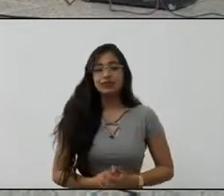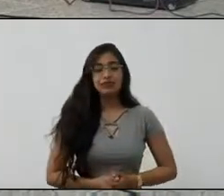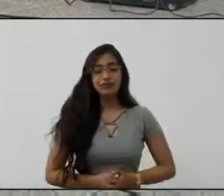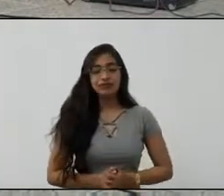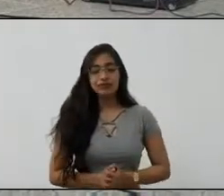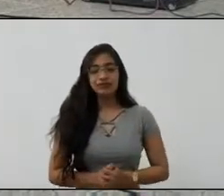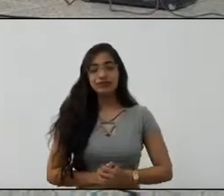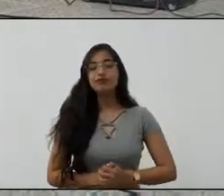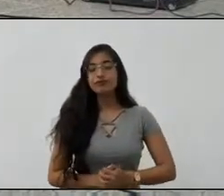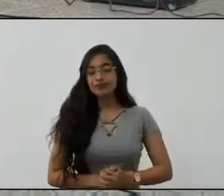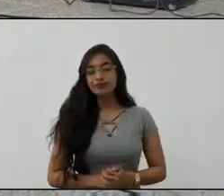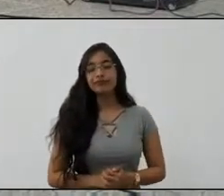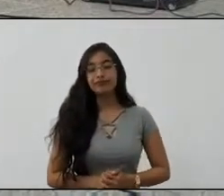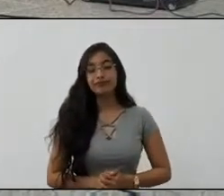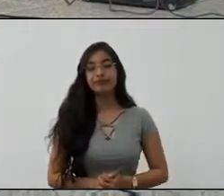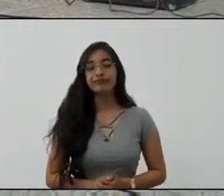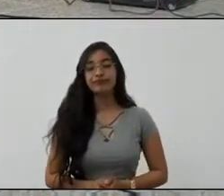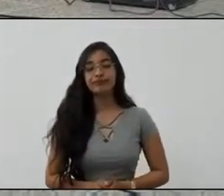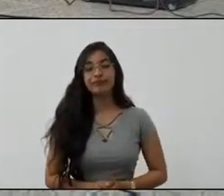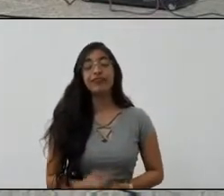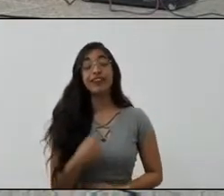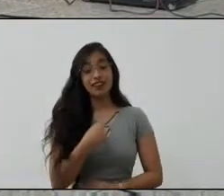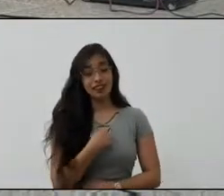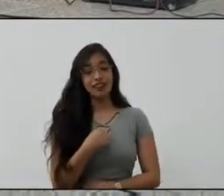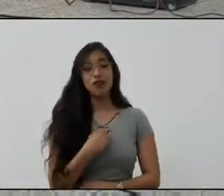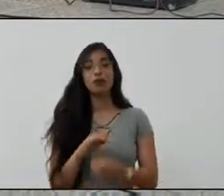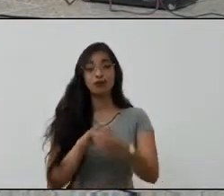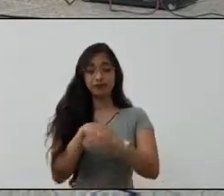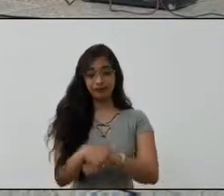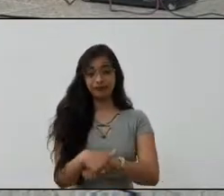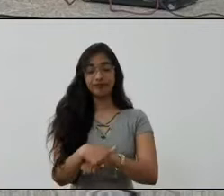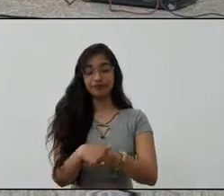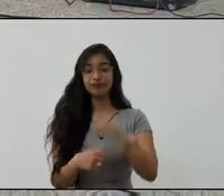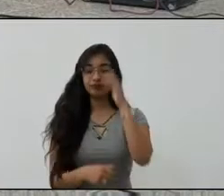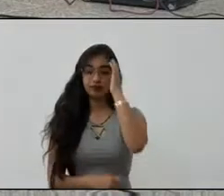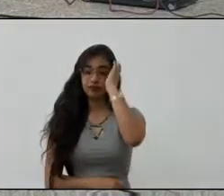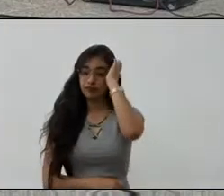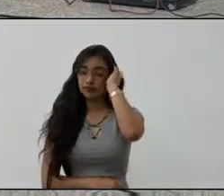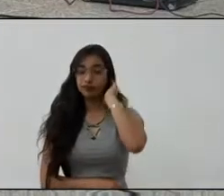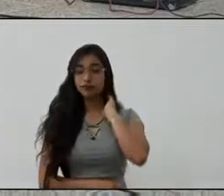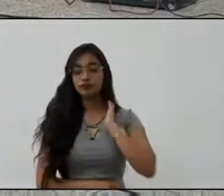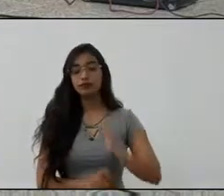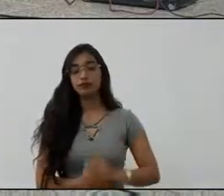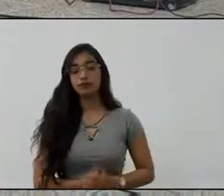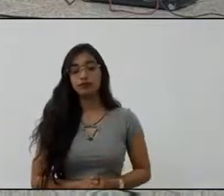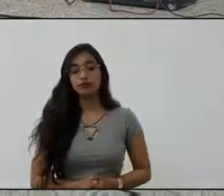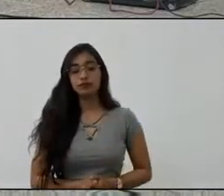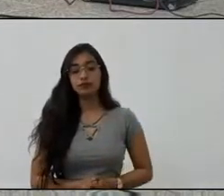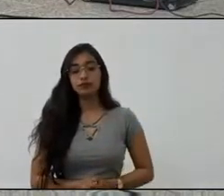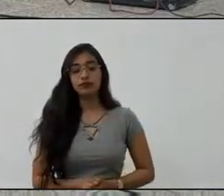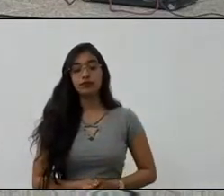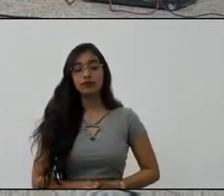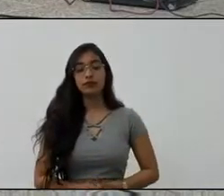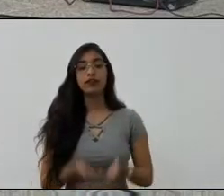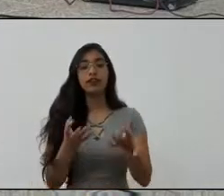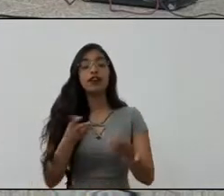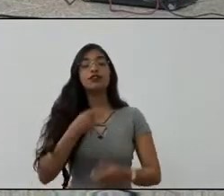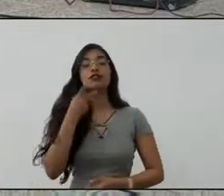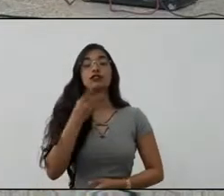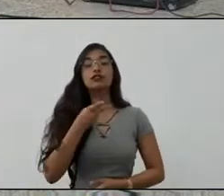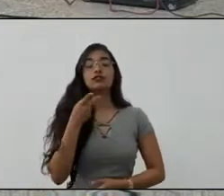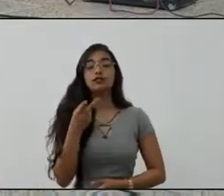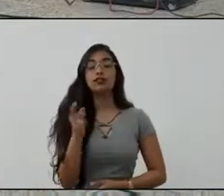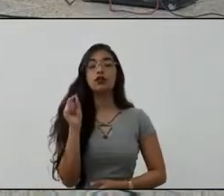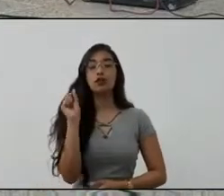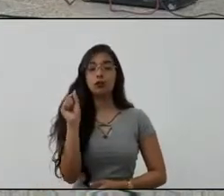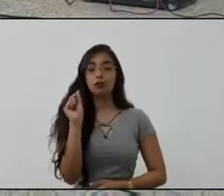estão desesperadas. E eu, nesta noite, quero ir na contramão da história dos